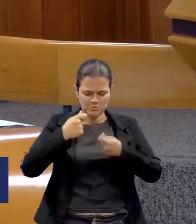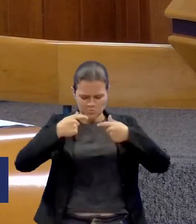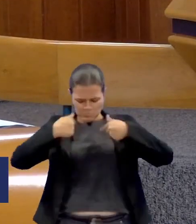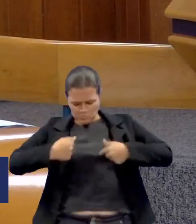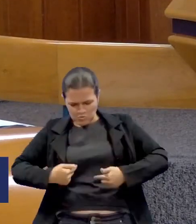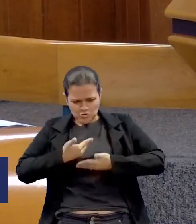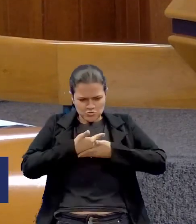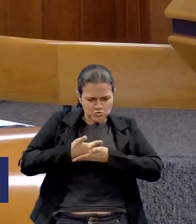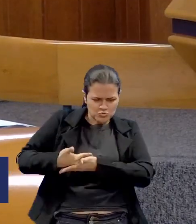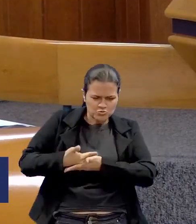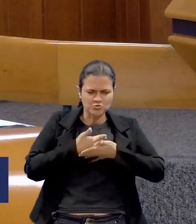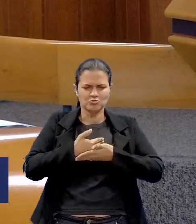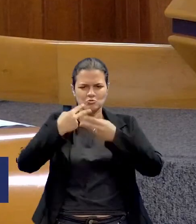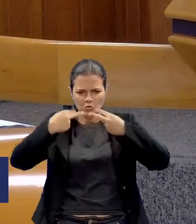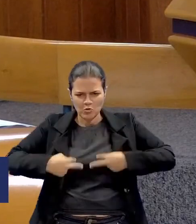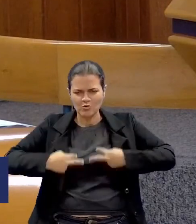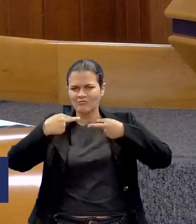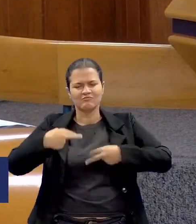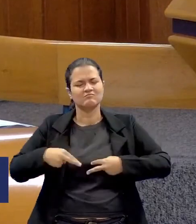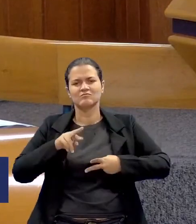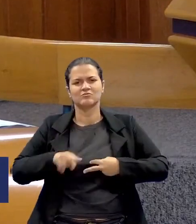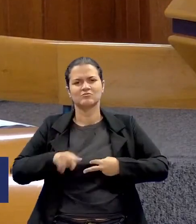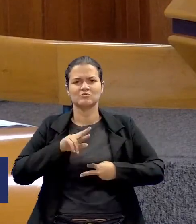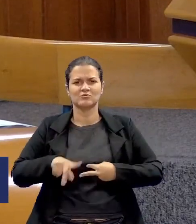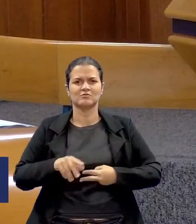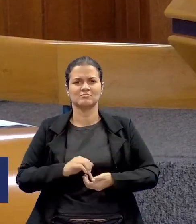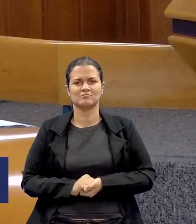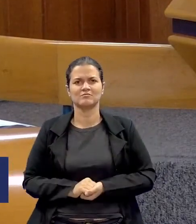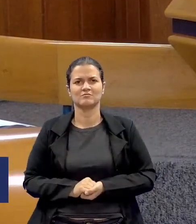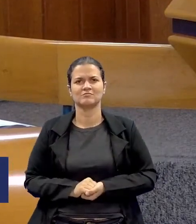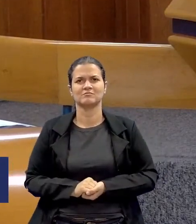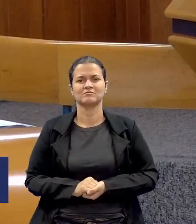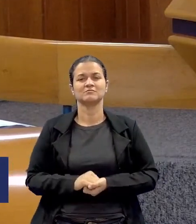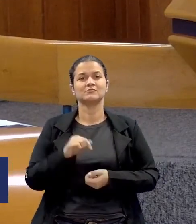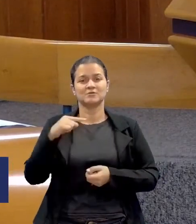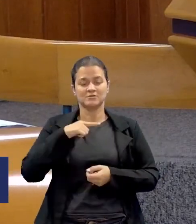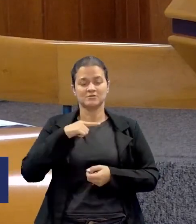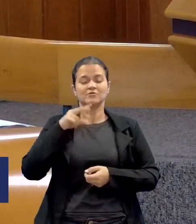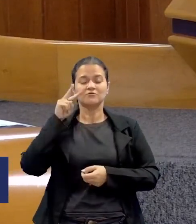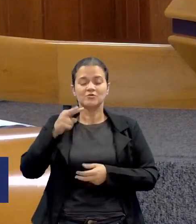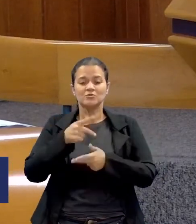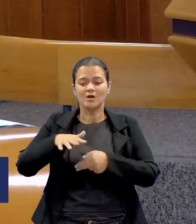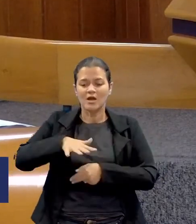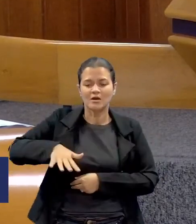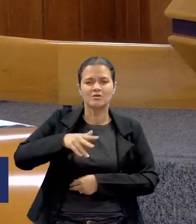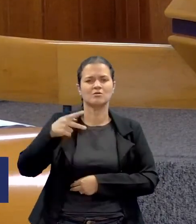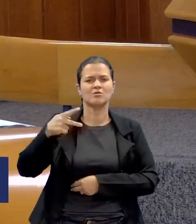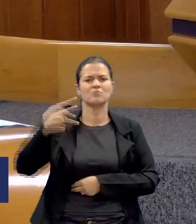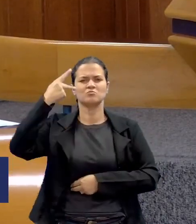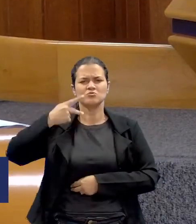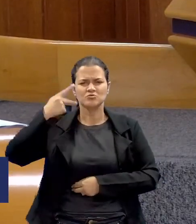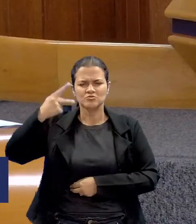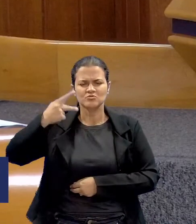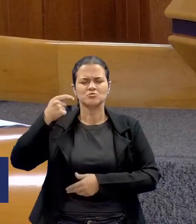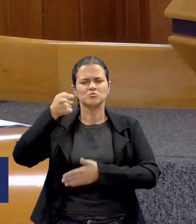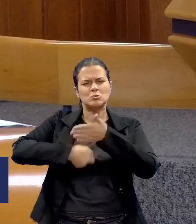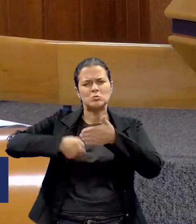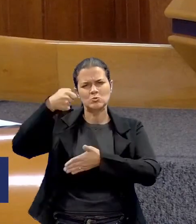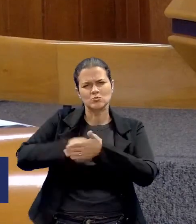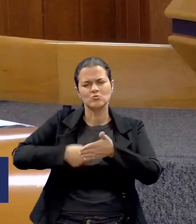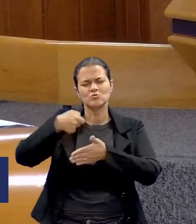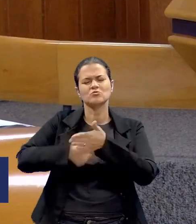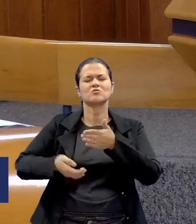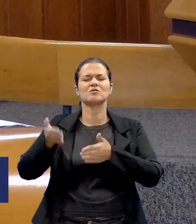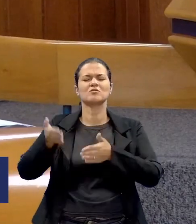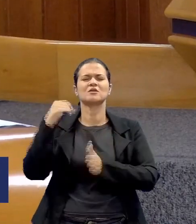estudados passivamente. Refiro-me à cultura política anarco-ativista do início dos séculos